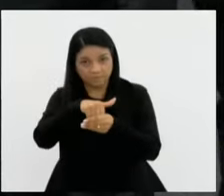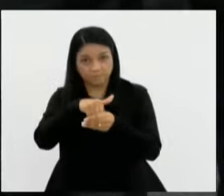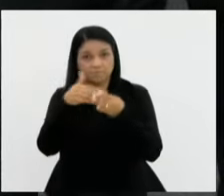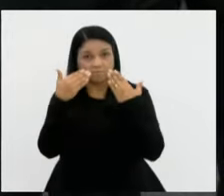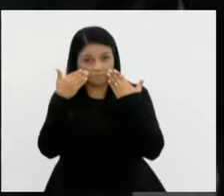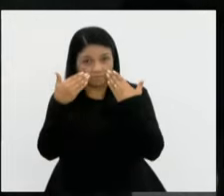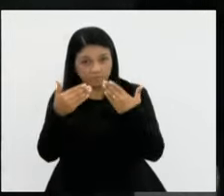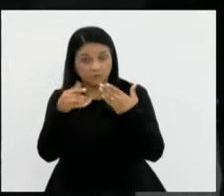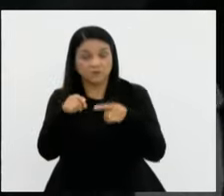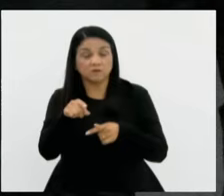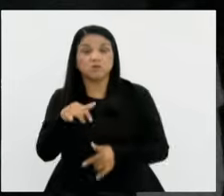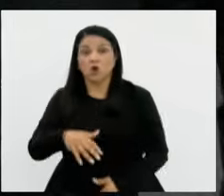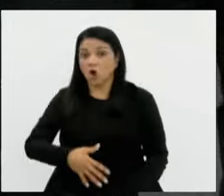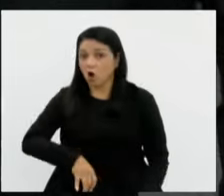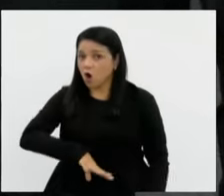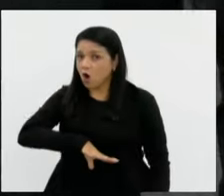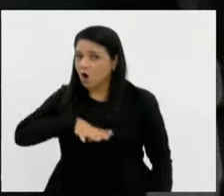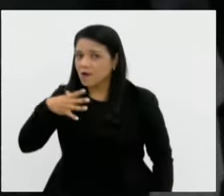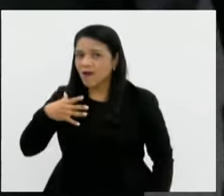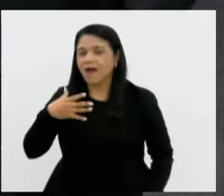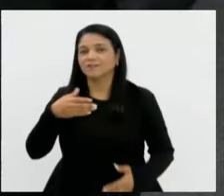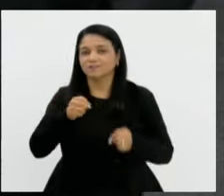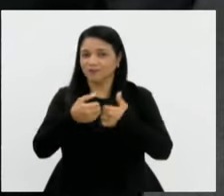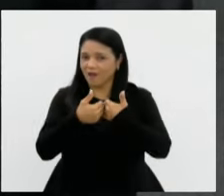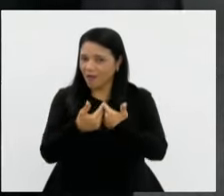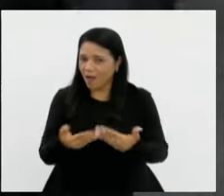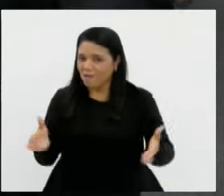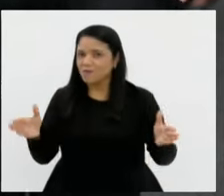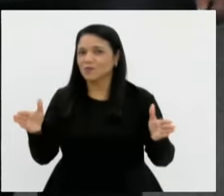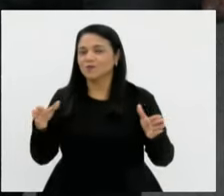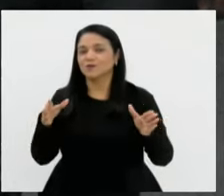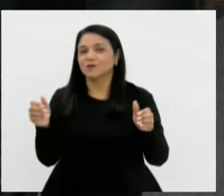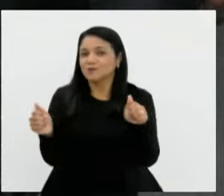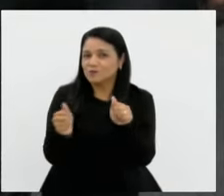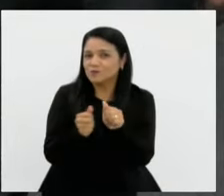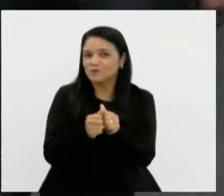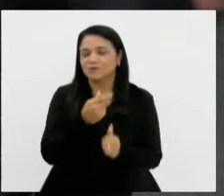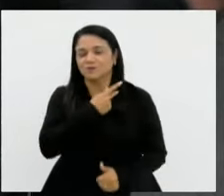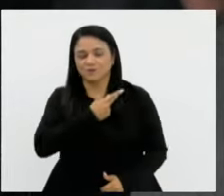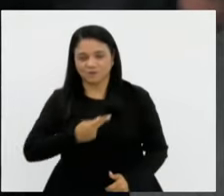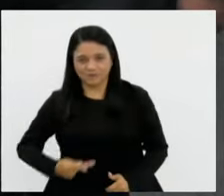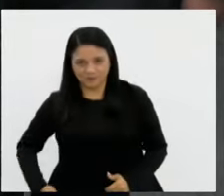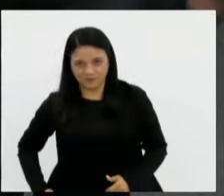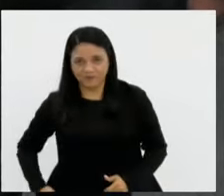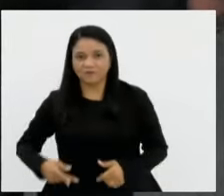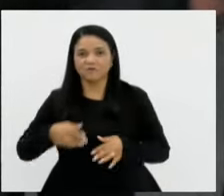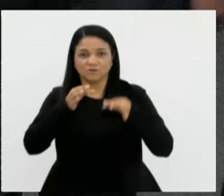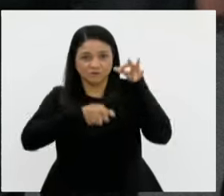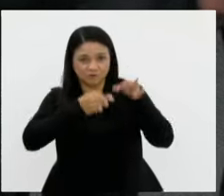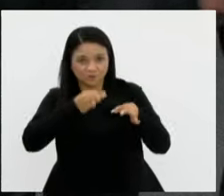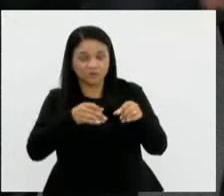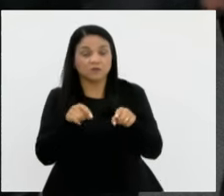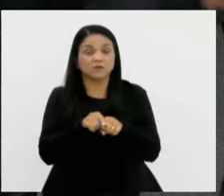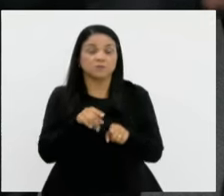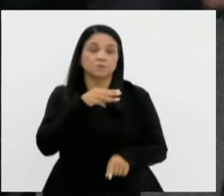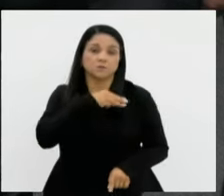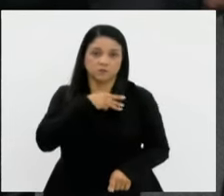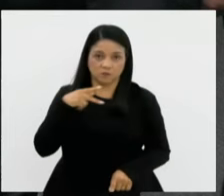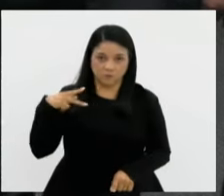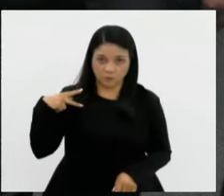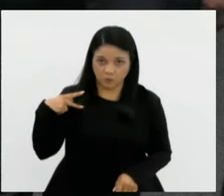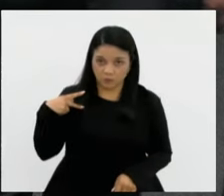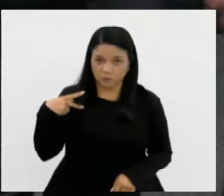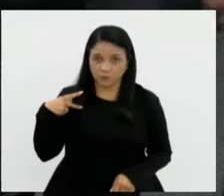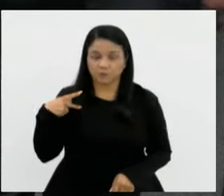coragem de, na abertura dos trabalhos legislativos, ao lado do presidente do Tribunal de Justiça, ao lado do líder máximo do Ministério Público, Vossa